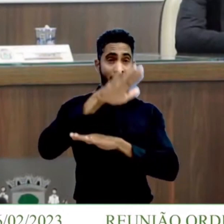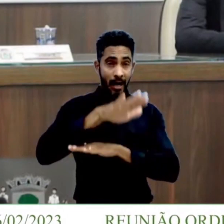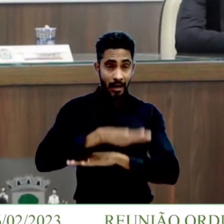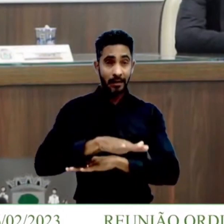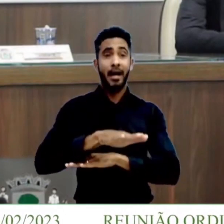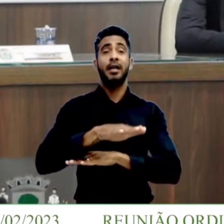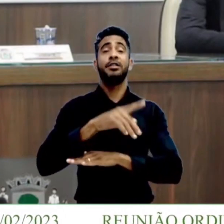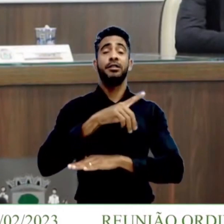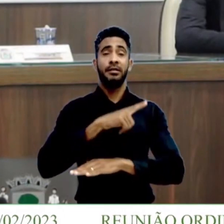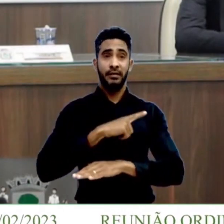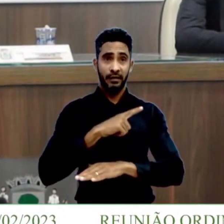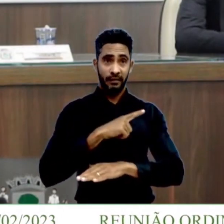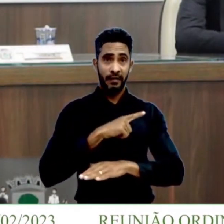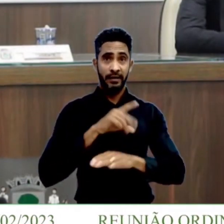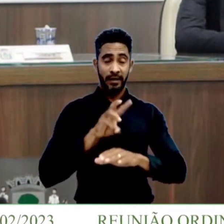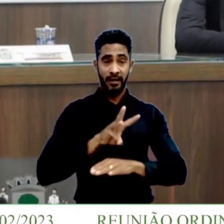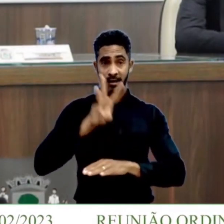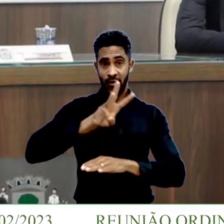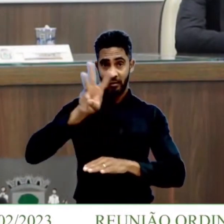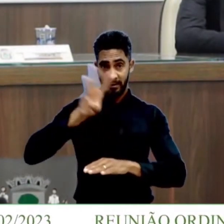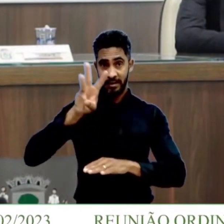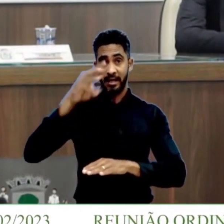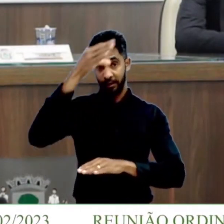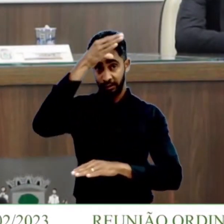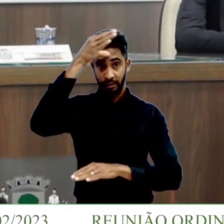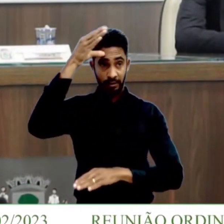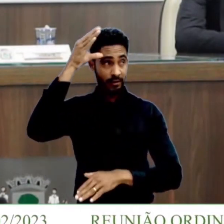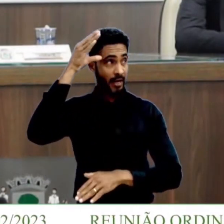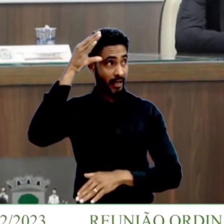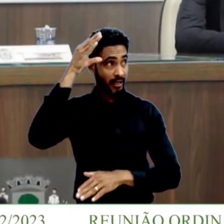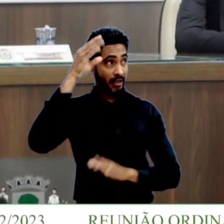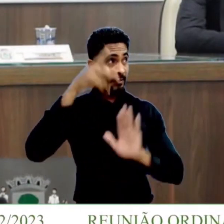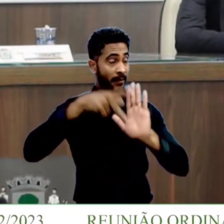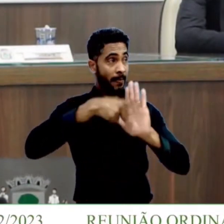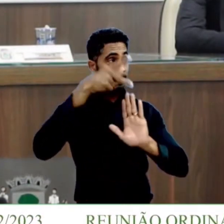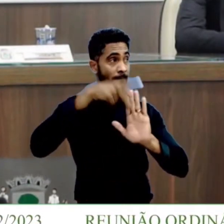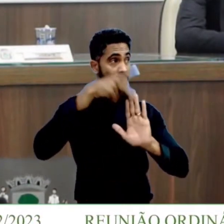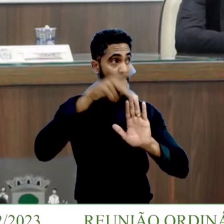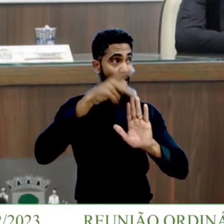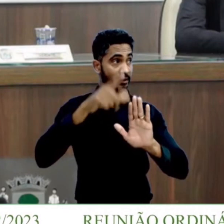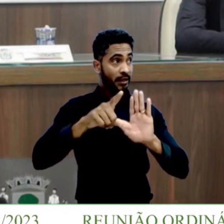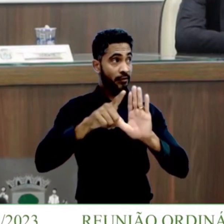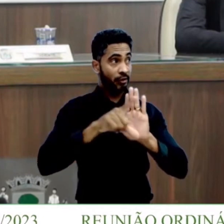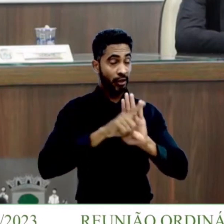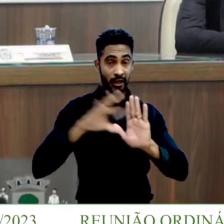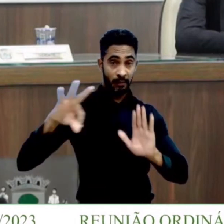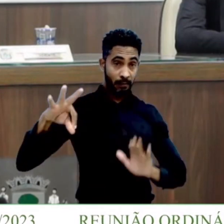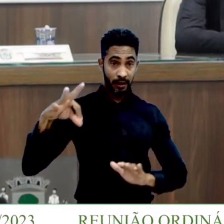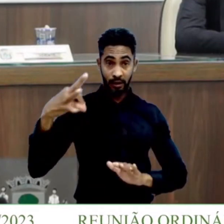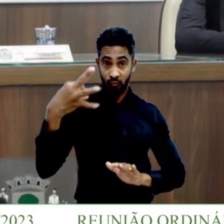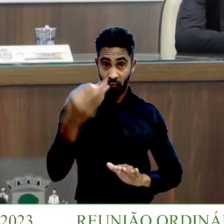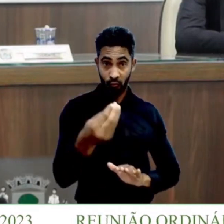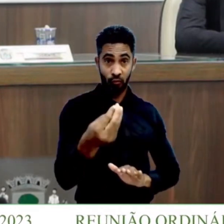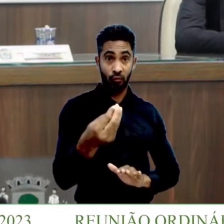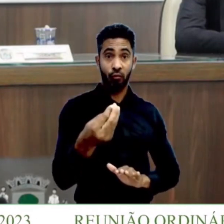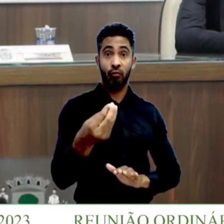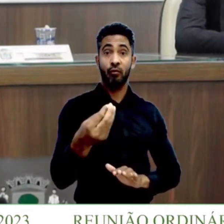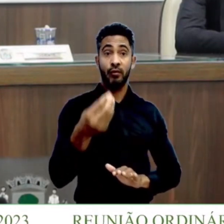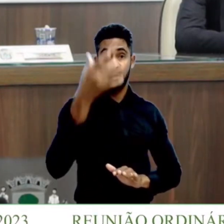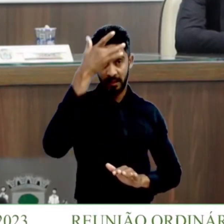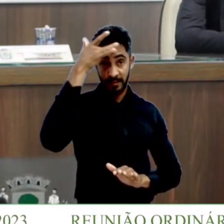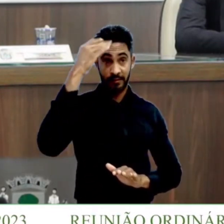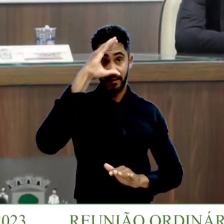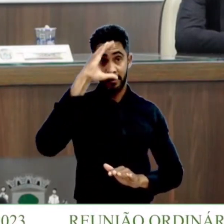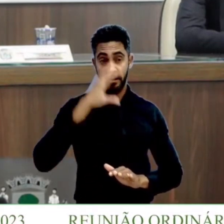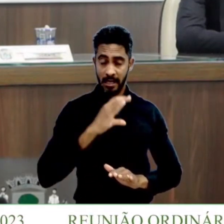estar disponibilizando no site da Câmara o projeto de lei para que todos os cidadãos